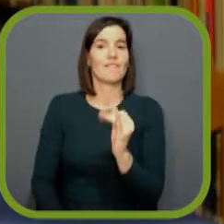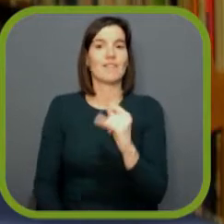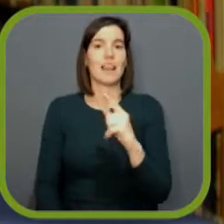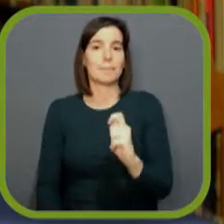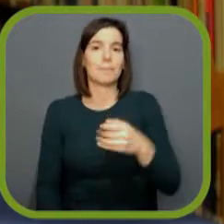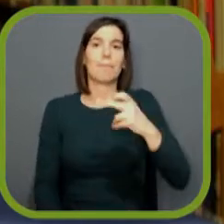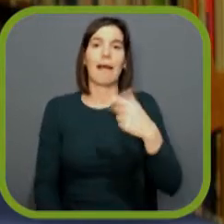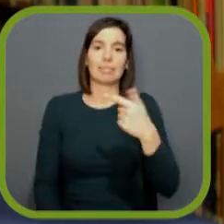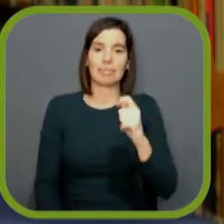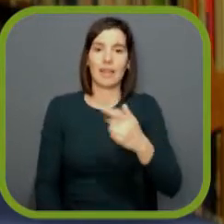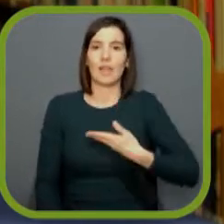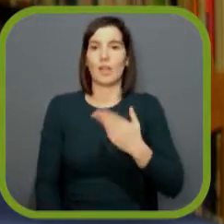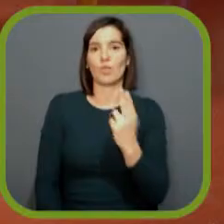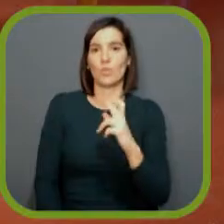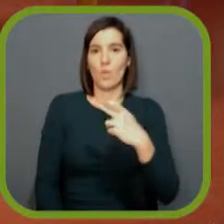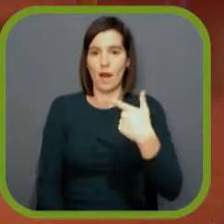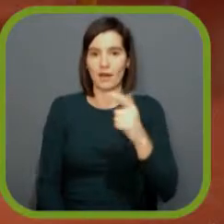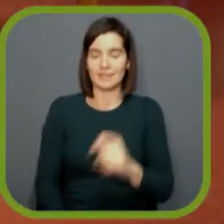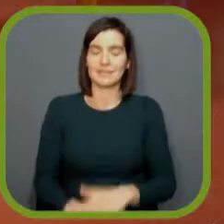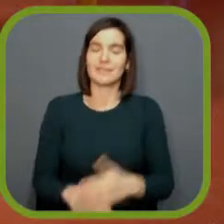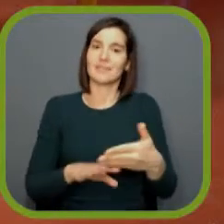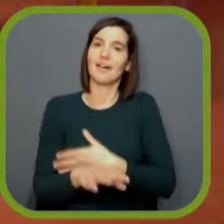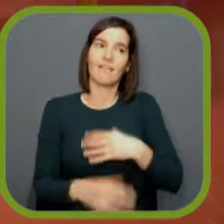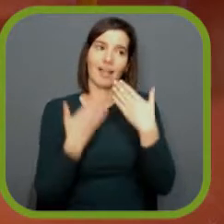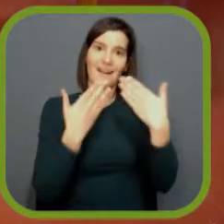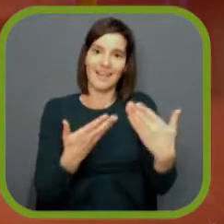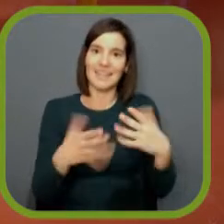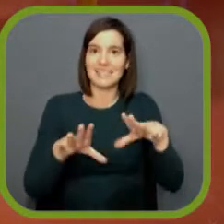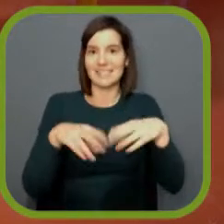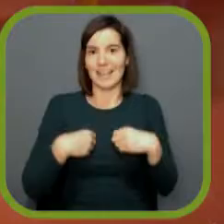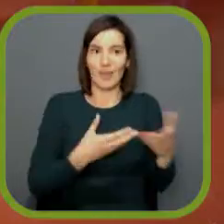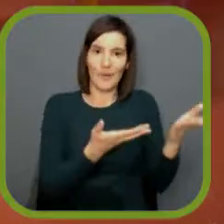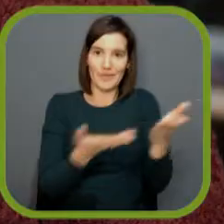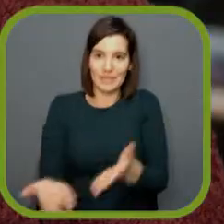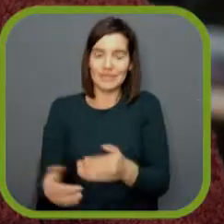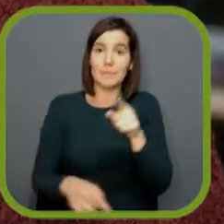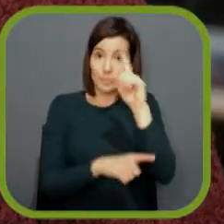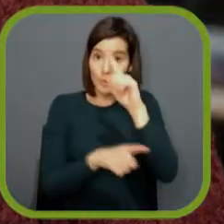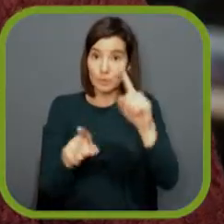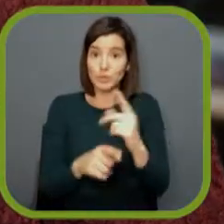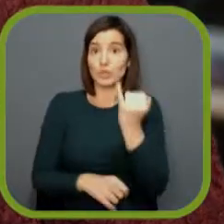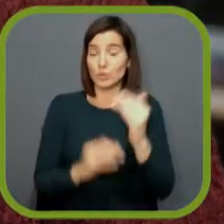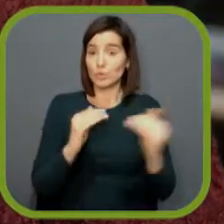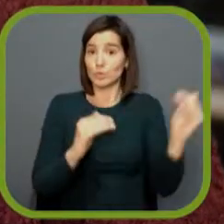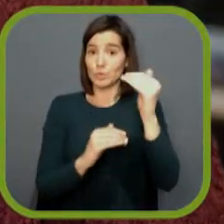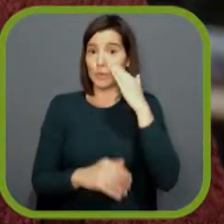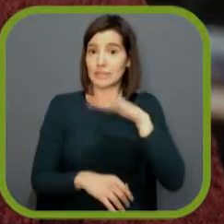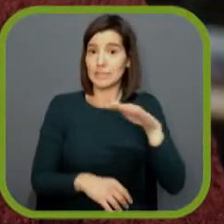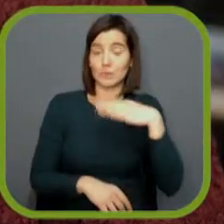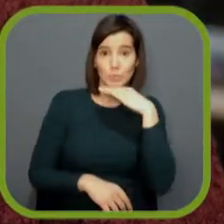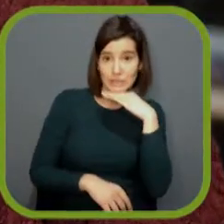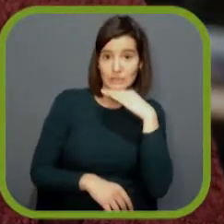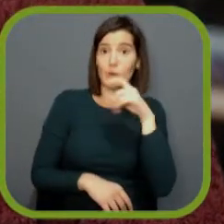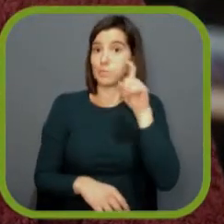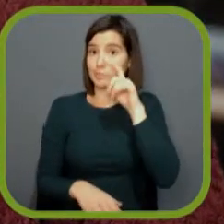com Filipe Paté Duarte. Antes de mais, quero agradecer ter aceitado o nosso convite. O Filipe dá aulas no Instituto Superior de